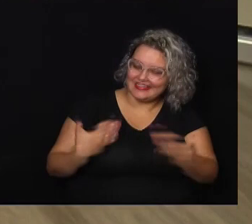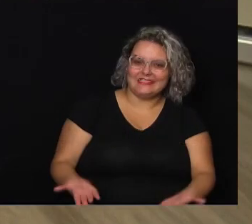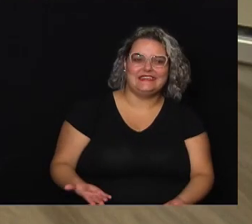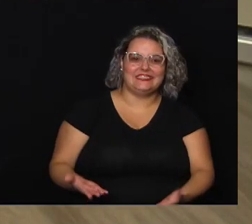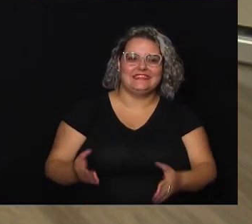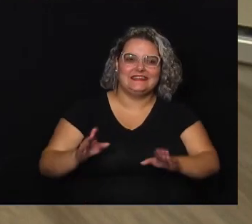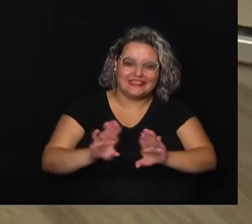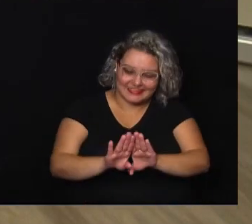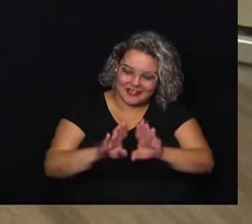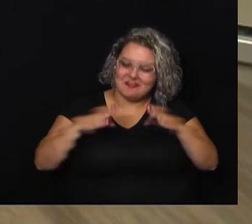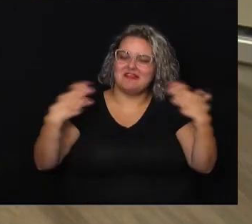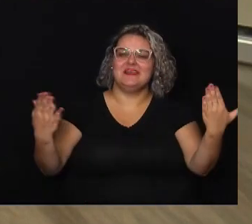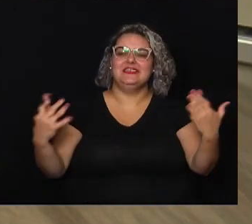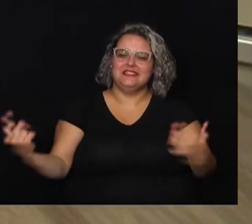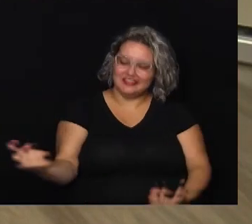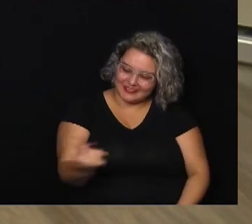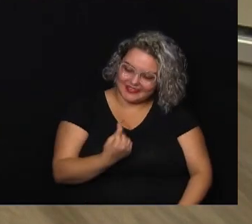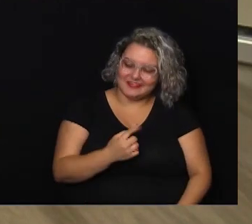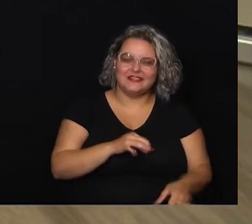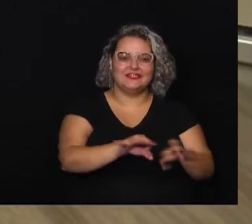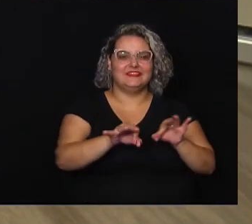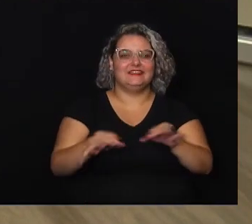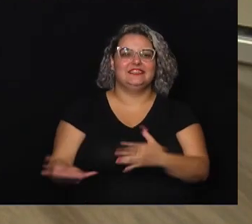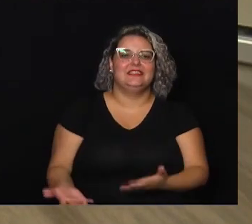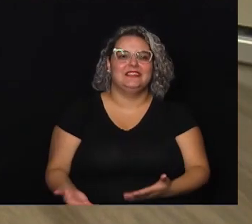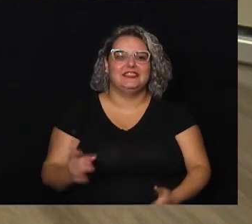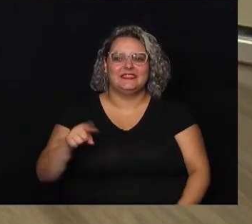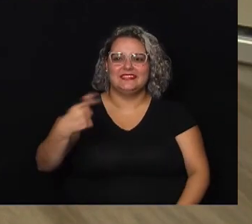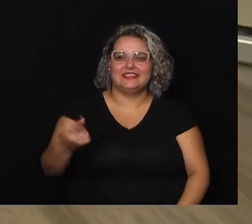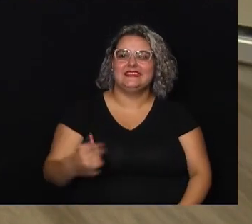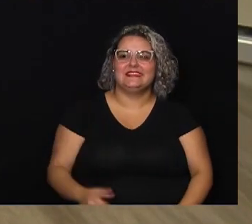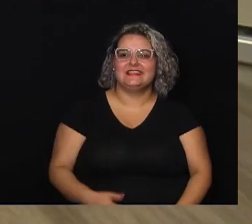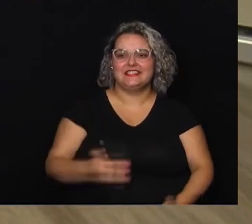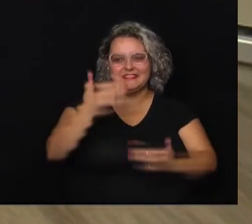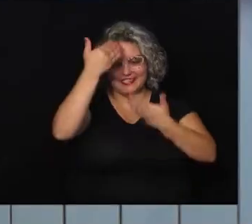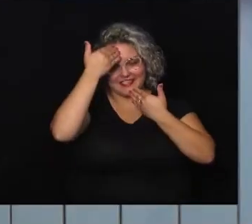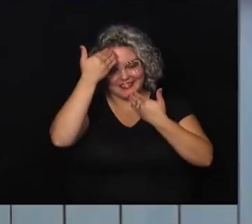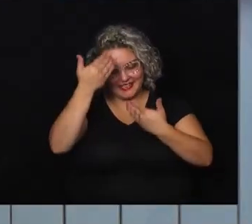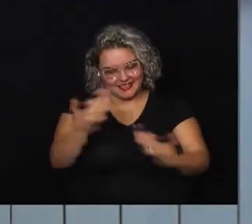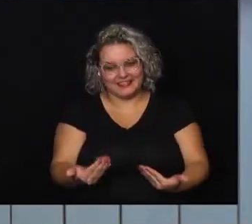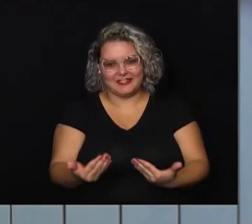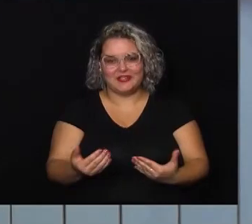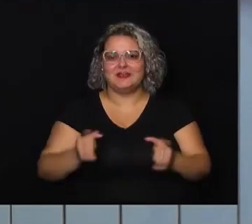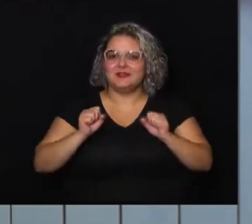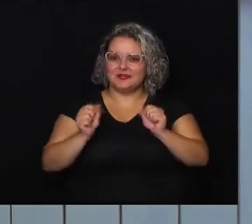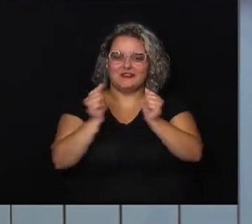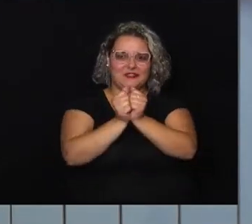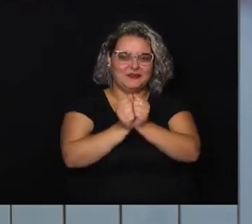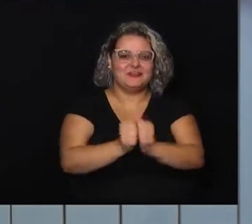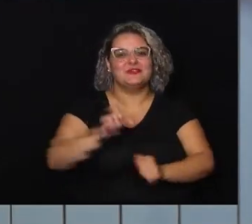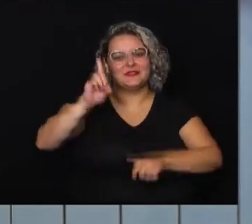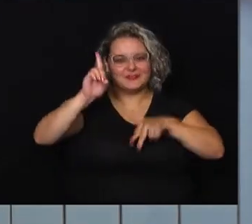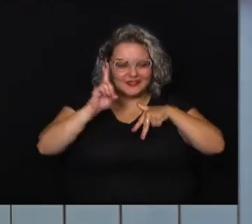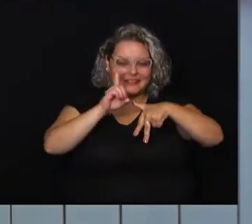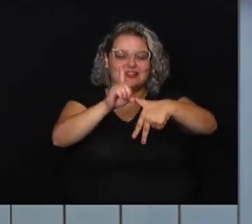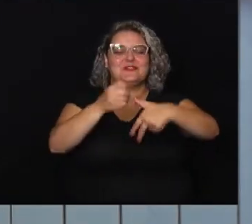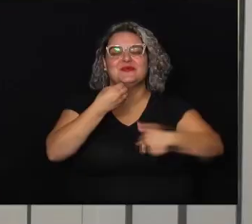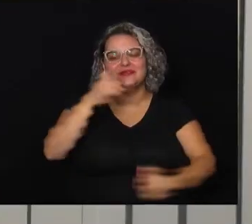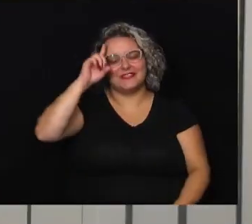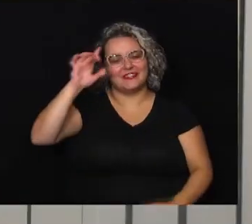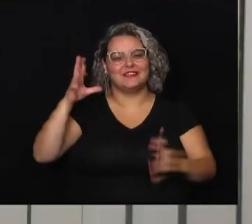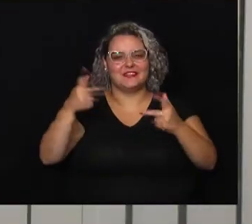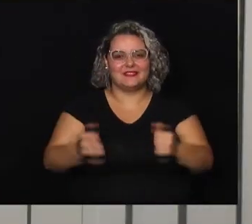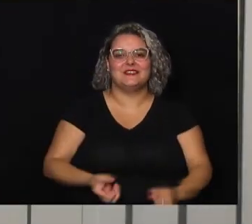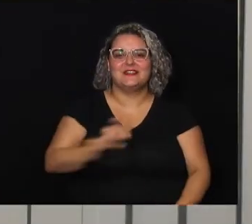as portas abertas aqui do nosso programa e até a próxima. Eu agradeço, contem comigo, fiquem com Deus. Bom dia a todos. Bom